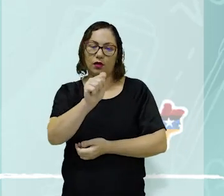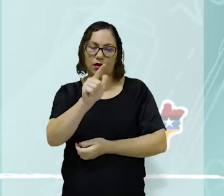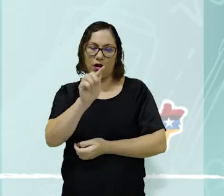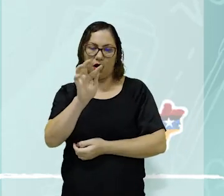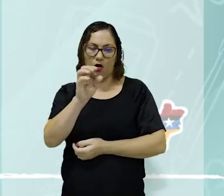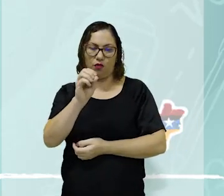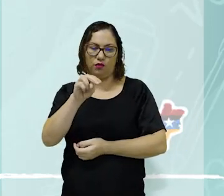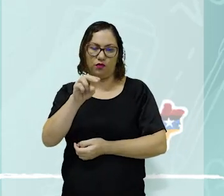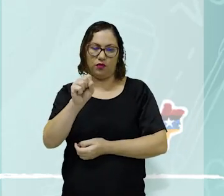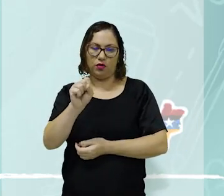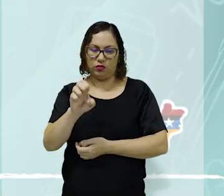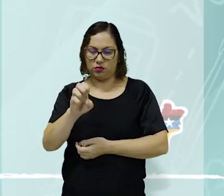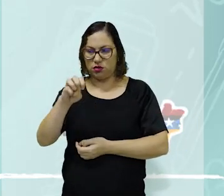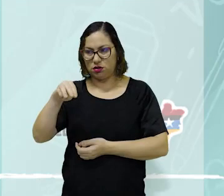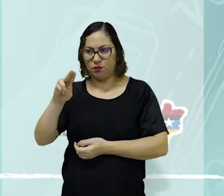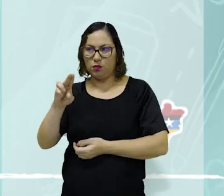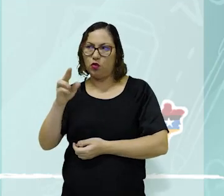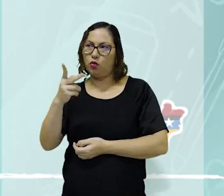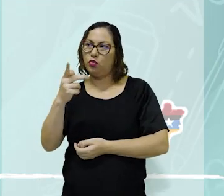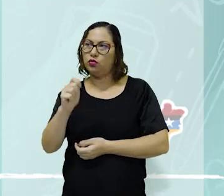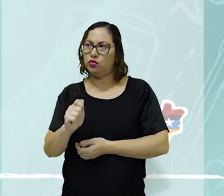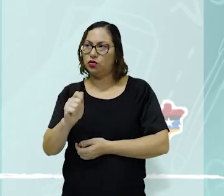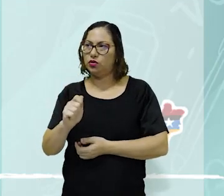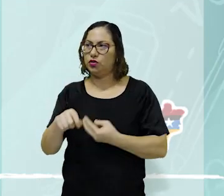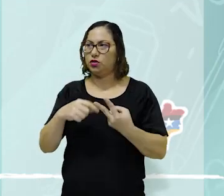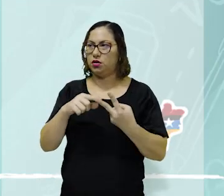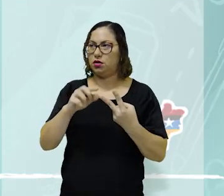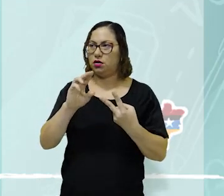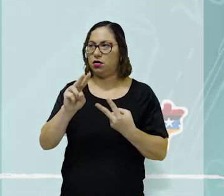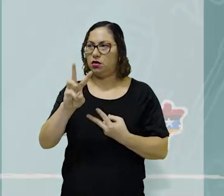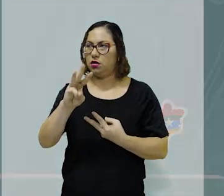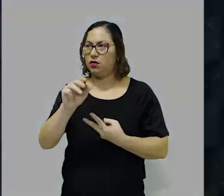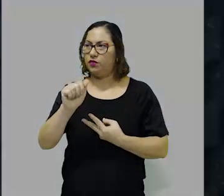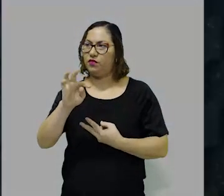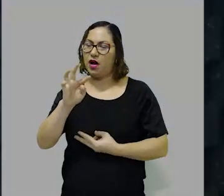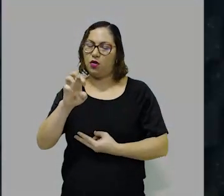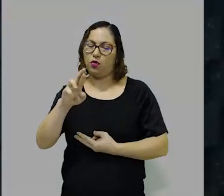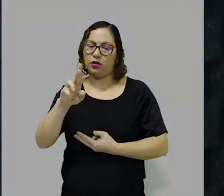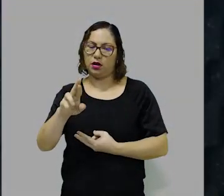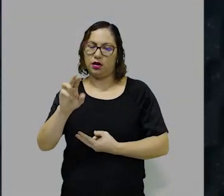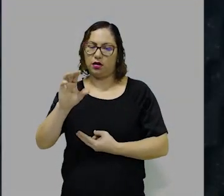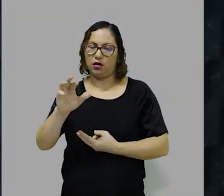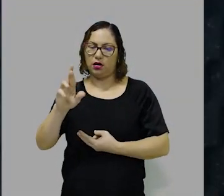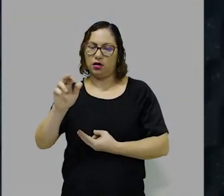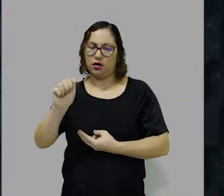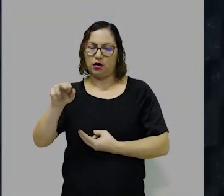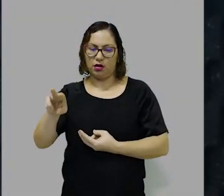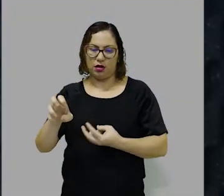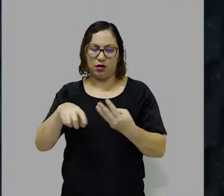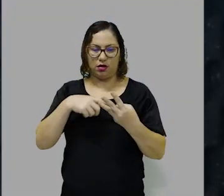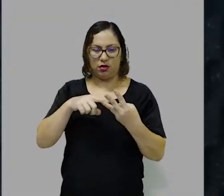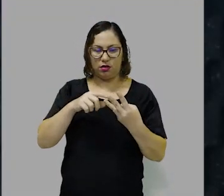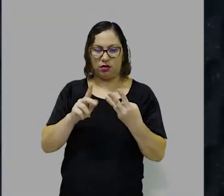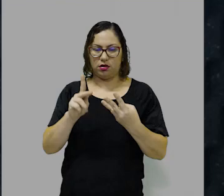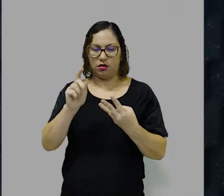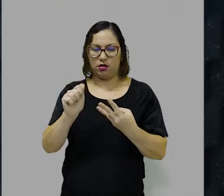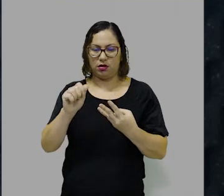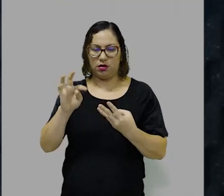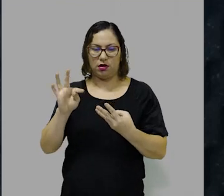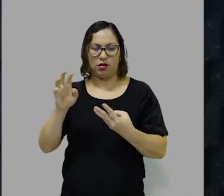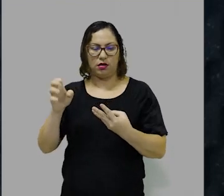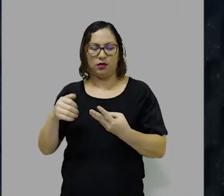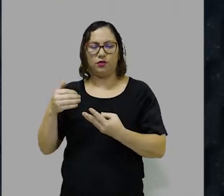Mucha, o Walter Crane, a Kate Greenaway, o francês